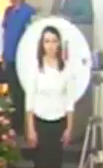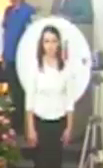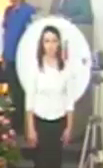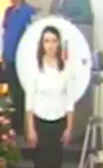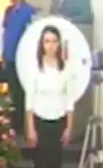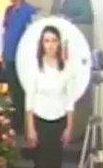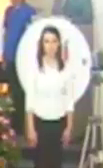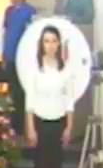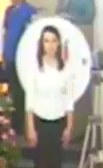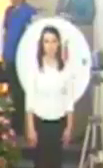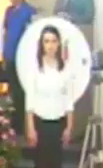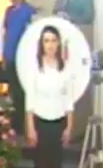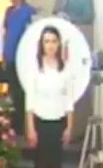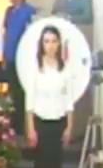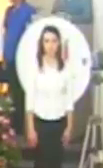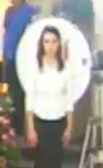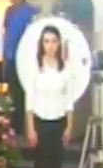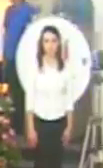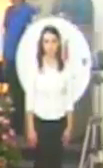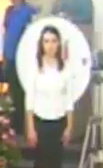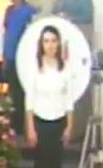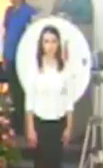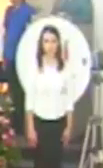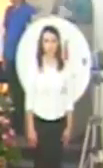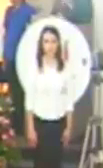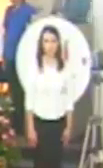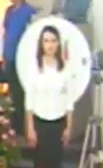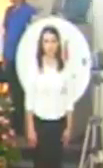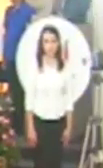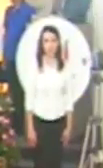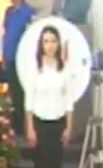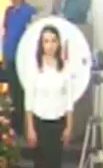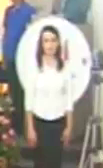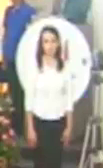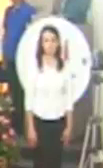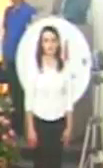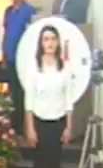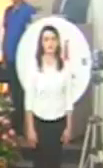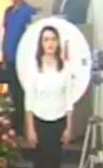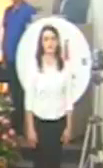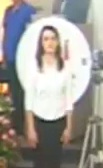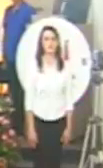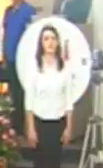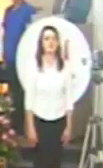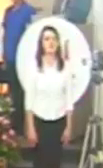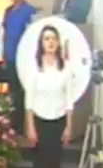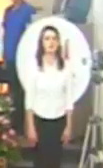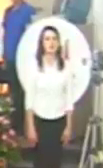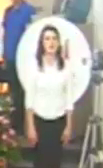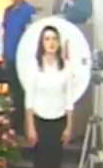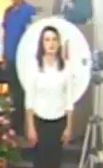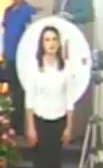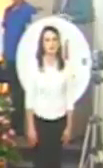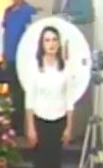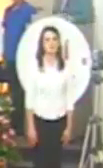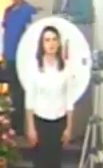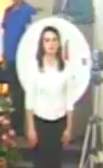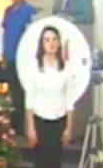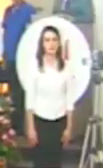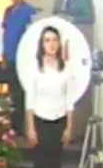fulguras, ó Brasil, florando América, iluminado o sol do novo